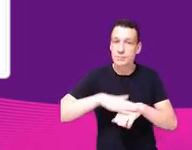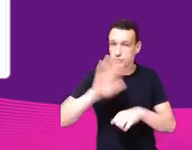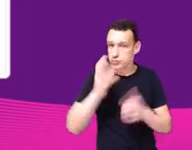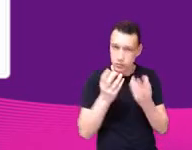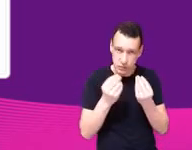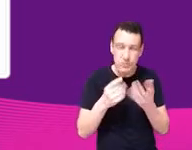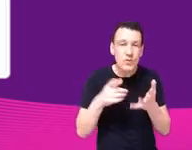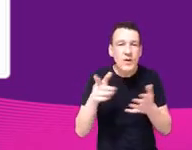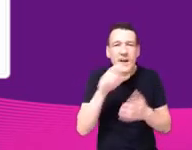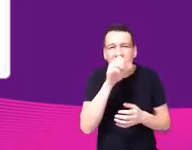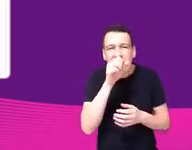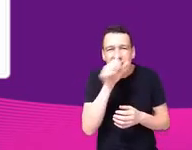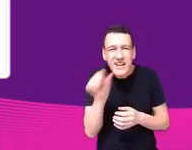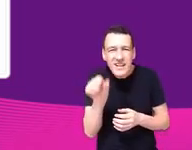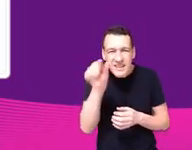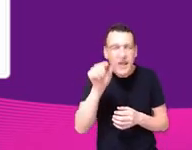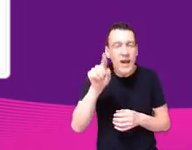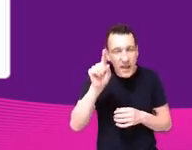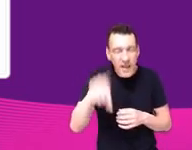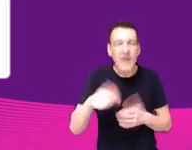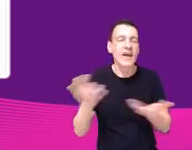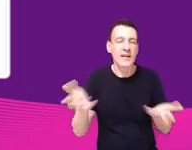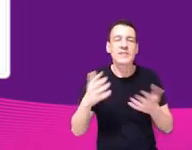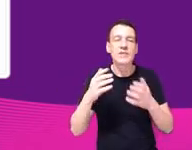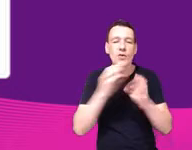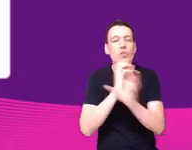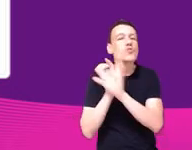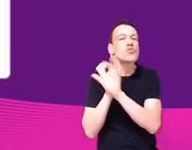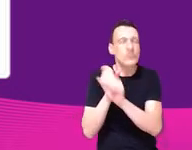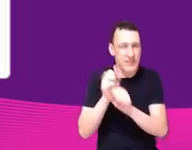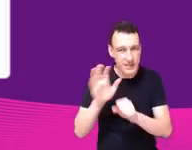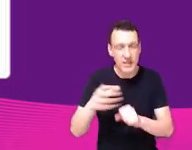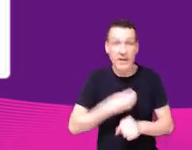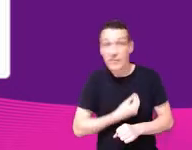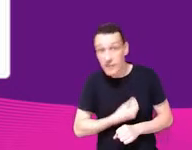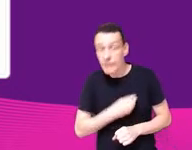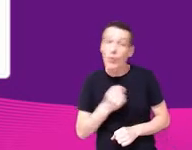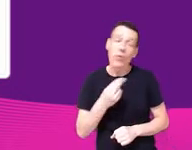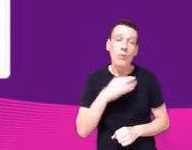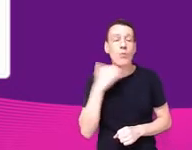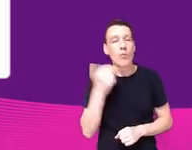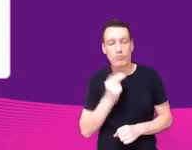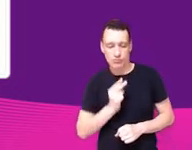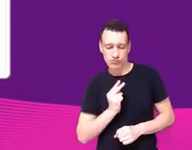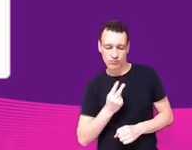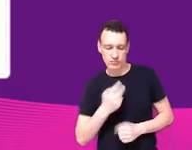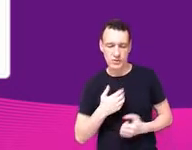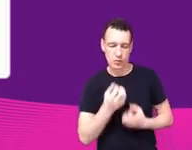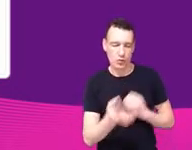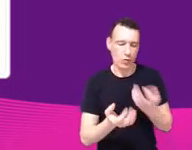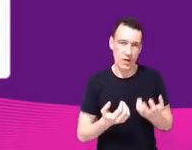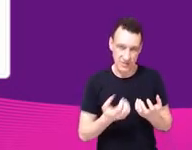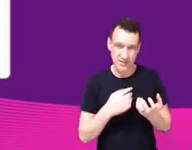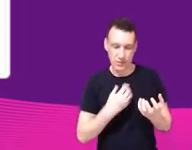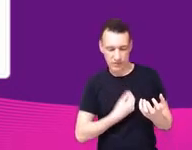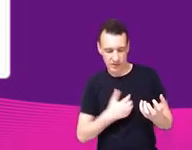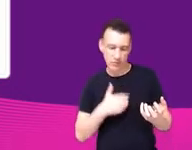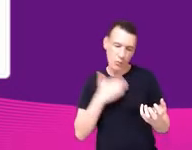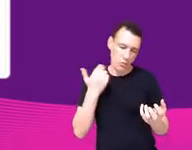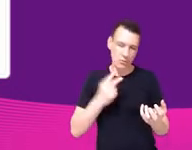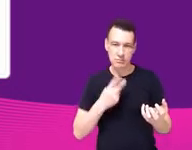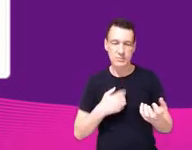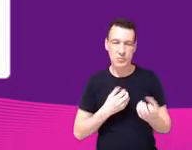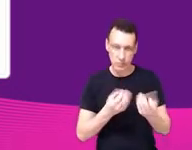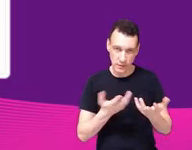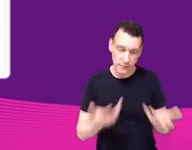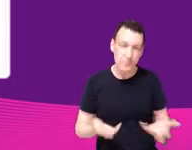com doador vivo e falecido. Países muito desenvolvidos, com elevado IDH e com um desempenho intermediário, como